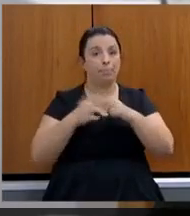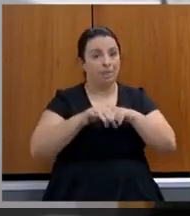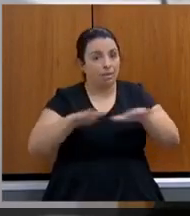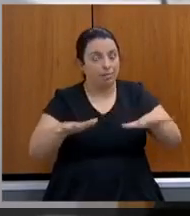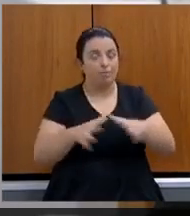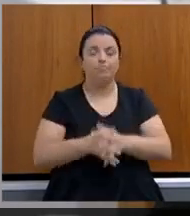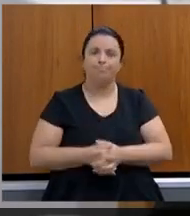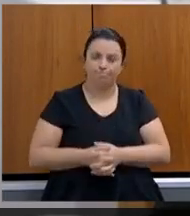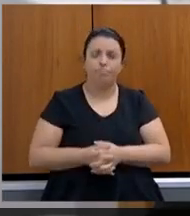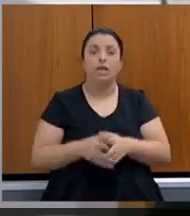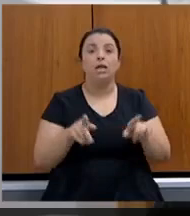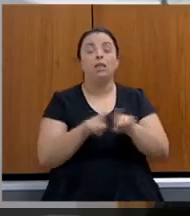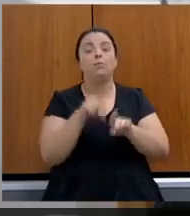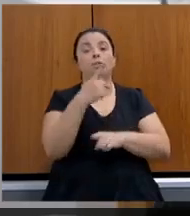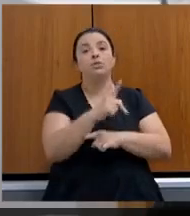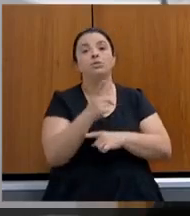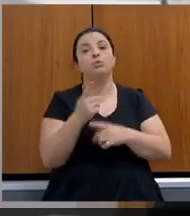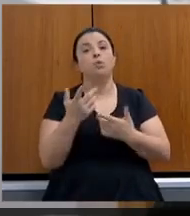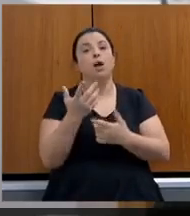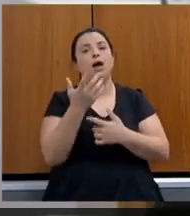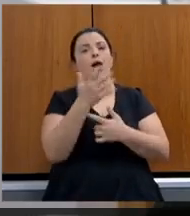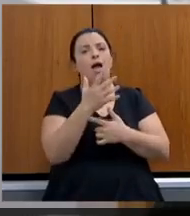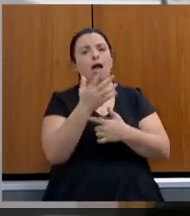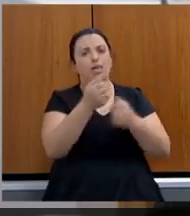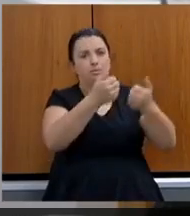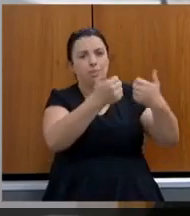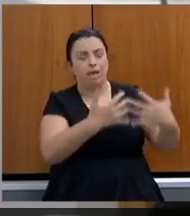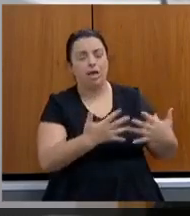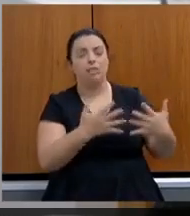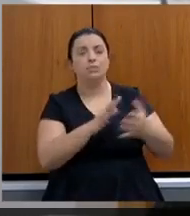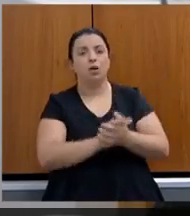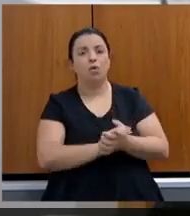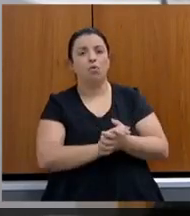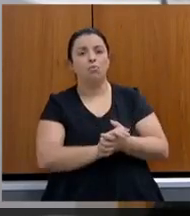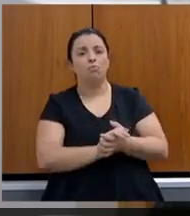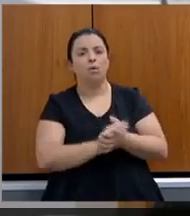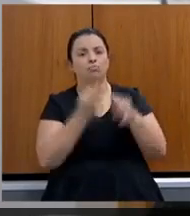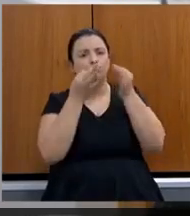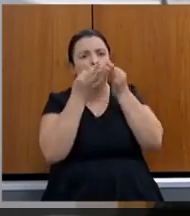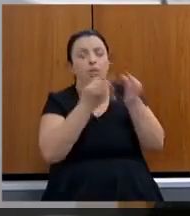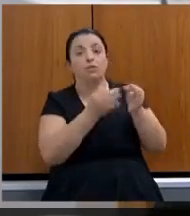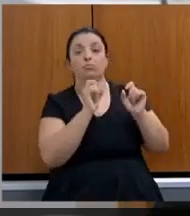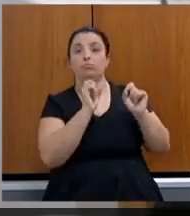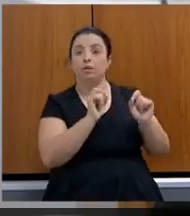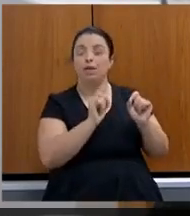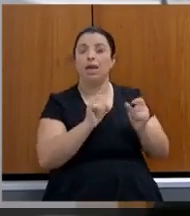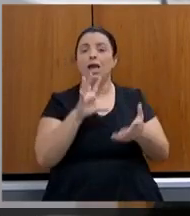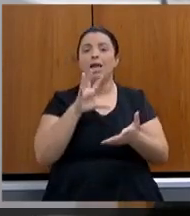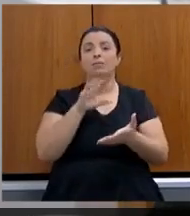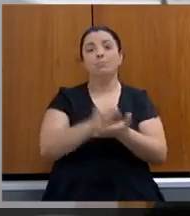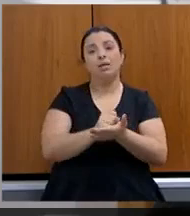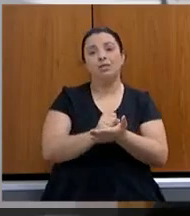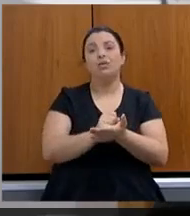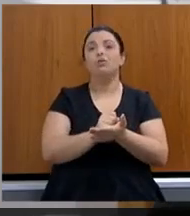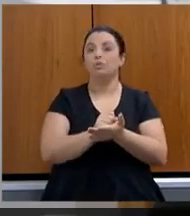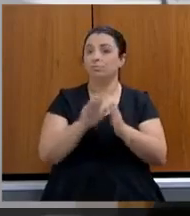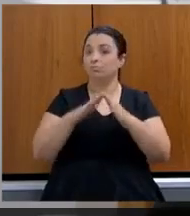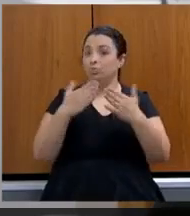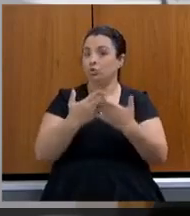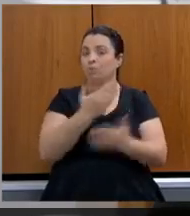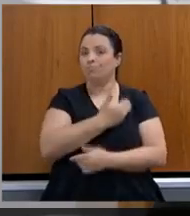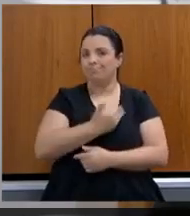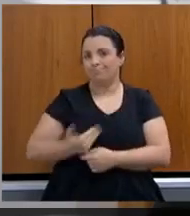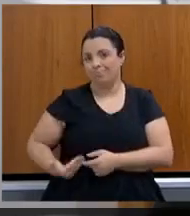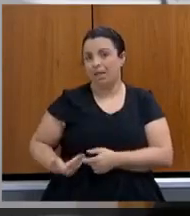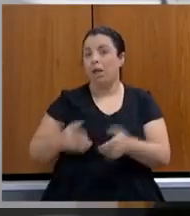abordou é na sua apresentação coincidente mente Eu também é a questão das matrículas na rede estadual não é a